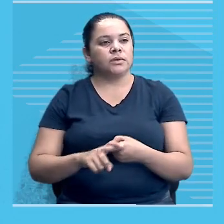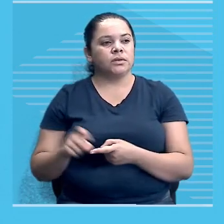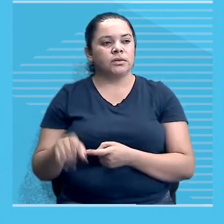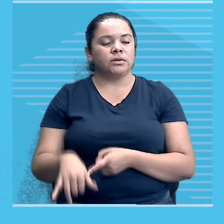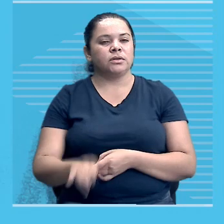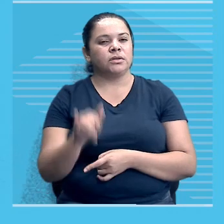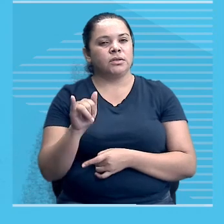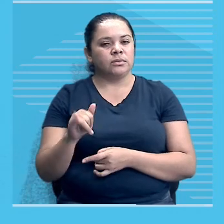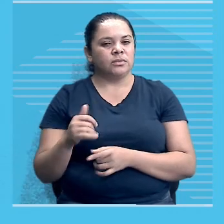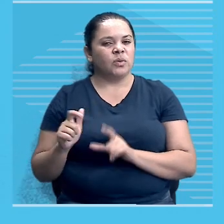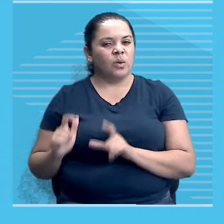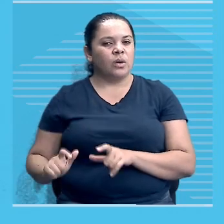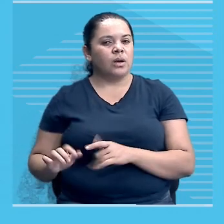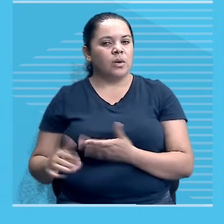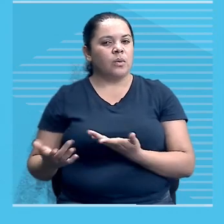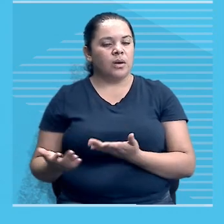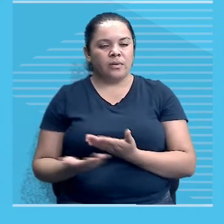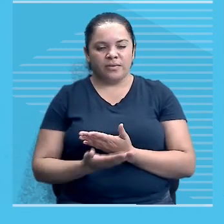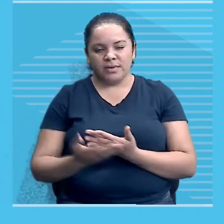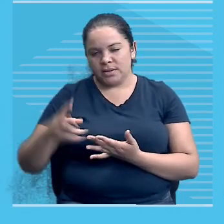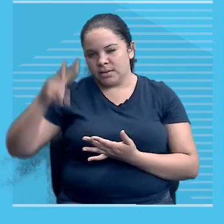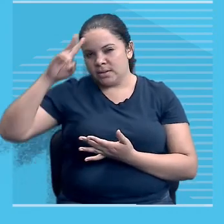Oi vocês estão lembrados disso